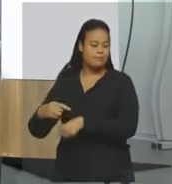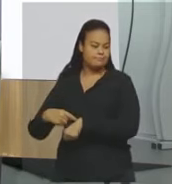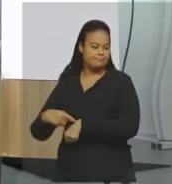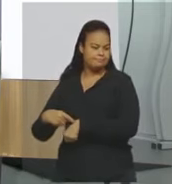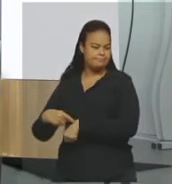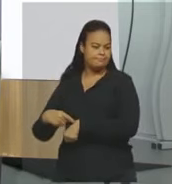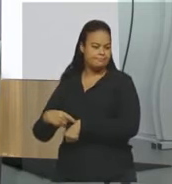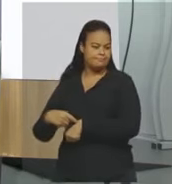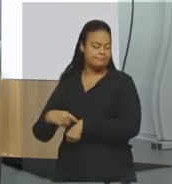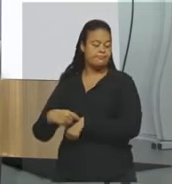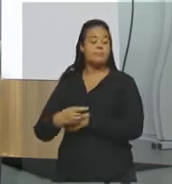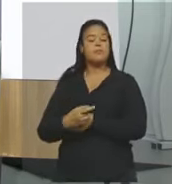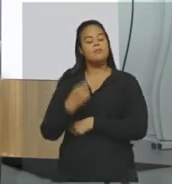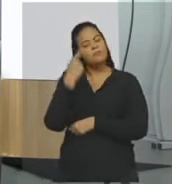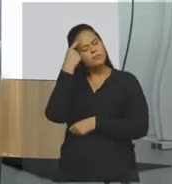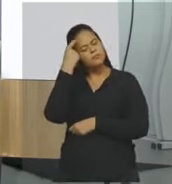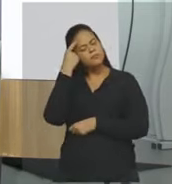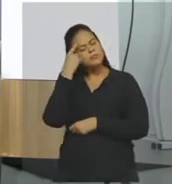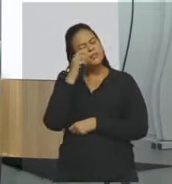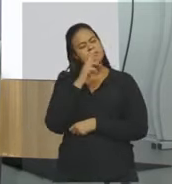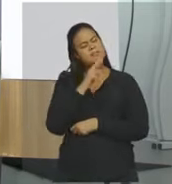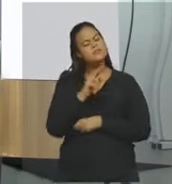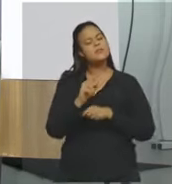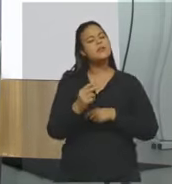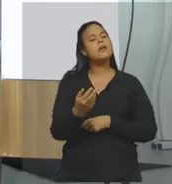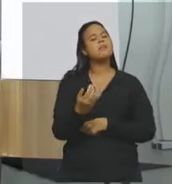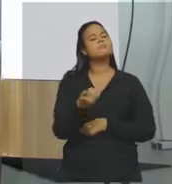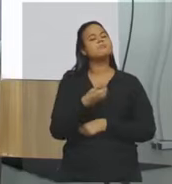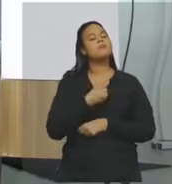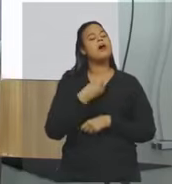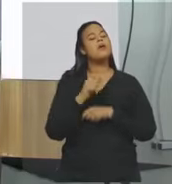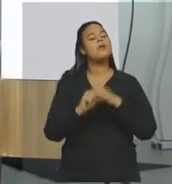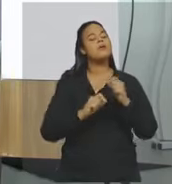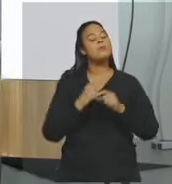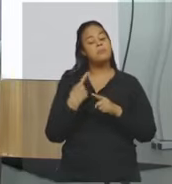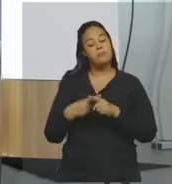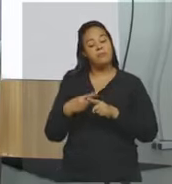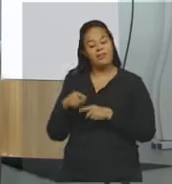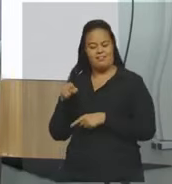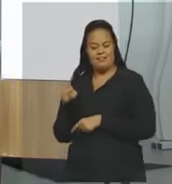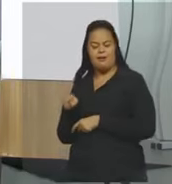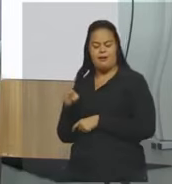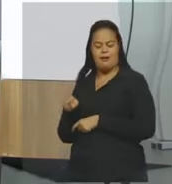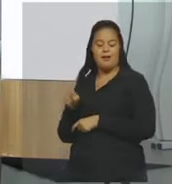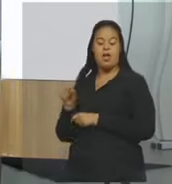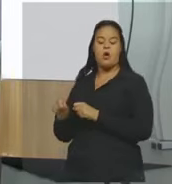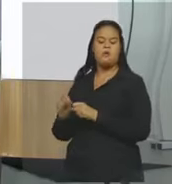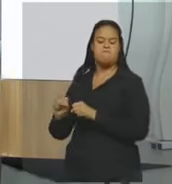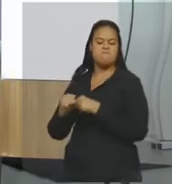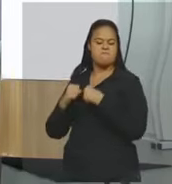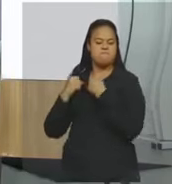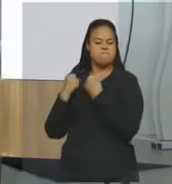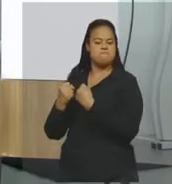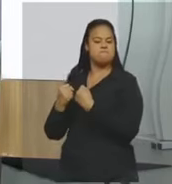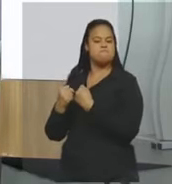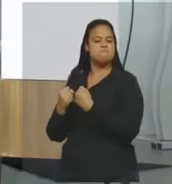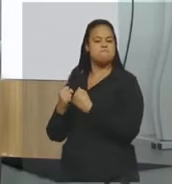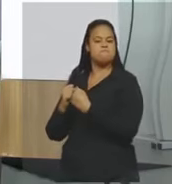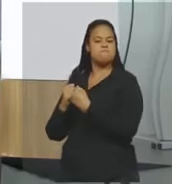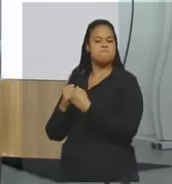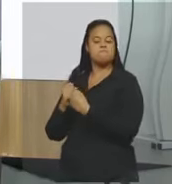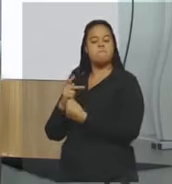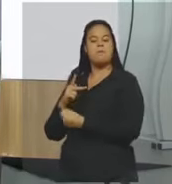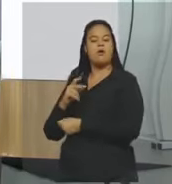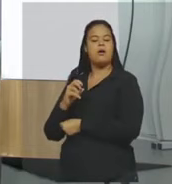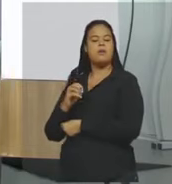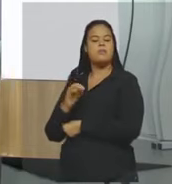Aí vocês vão pensar um pouquinho e vão me responder assim: olha, porque o motor da Ferrari é mais potente.